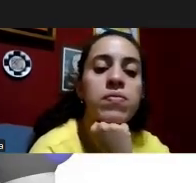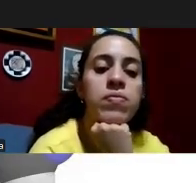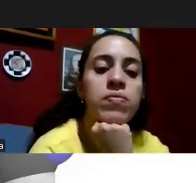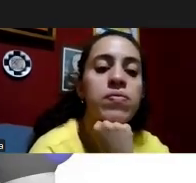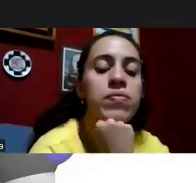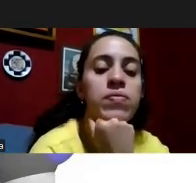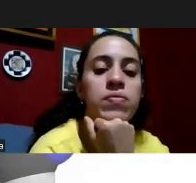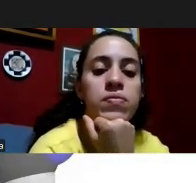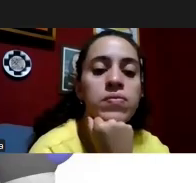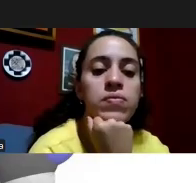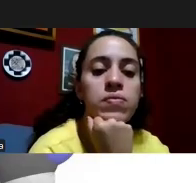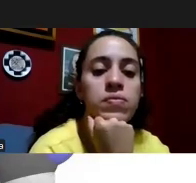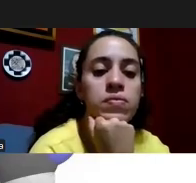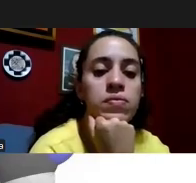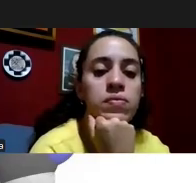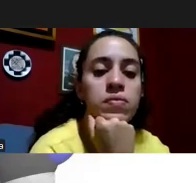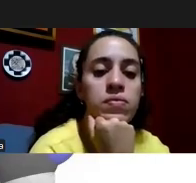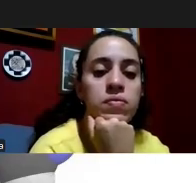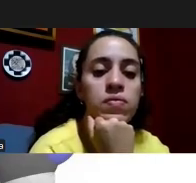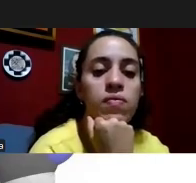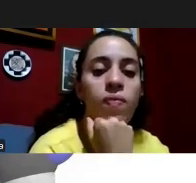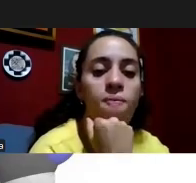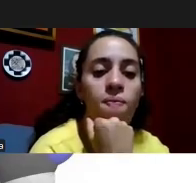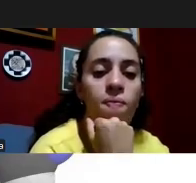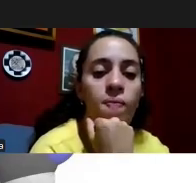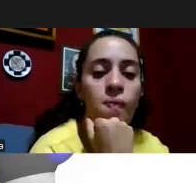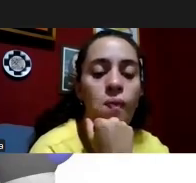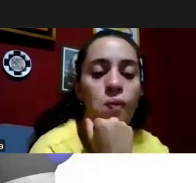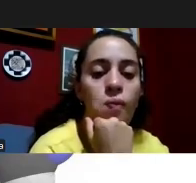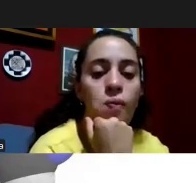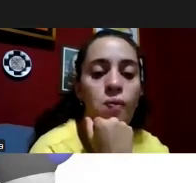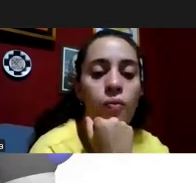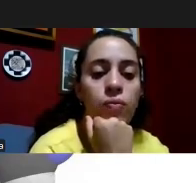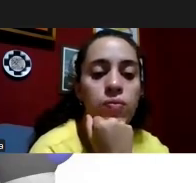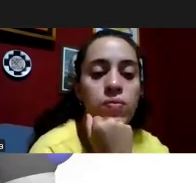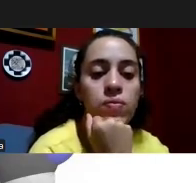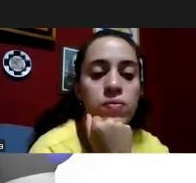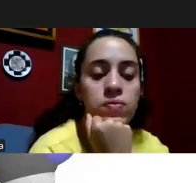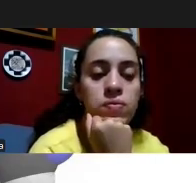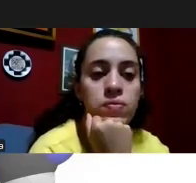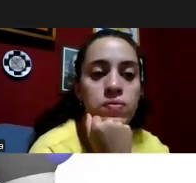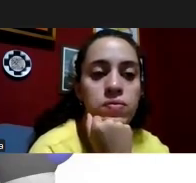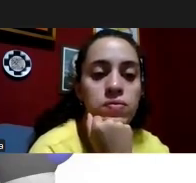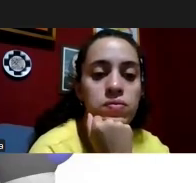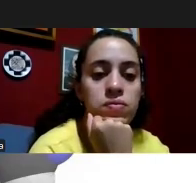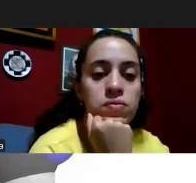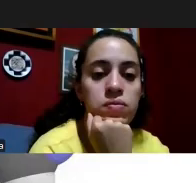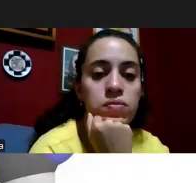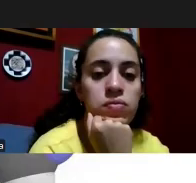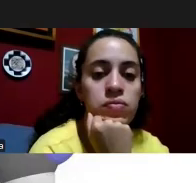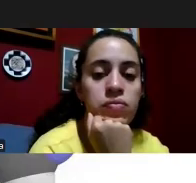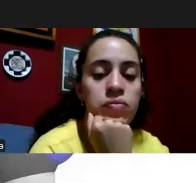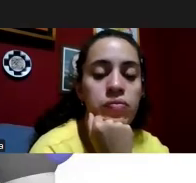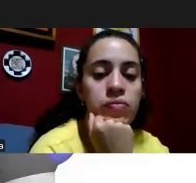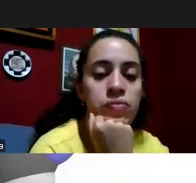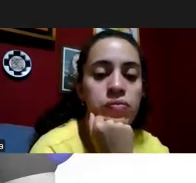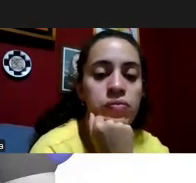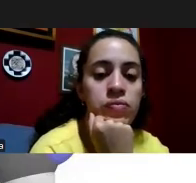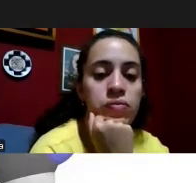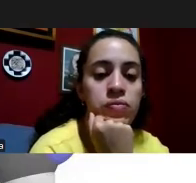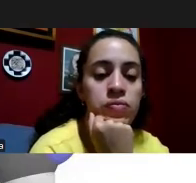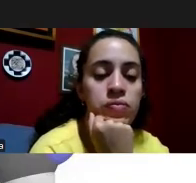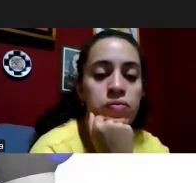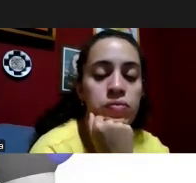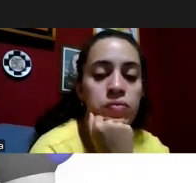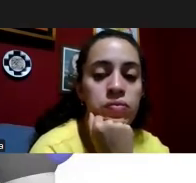cheio de medicação, cheio de coisas instituídas, a gente não tem autonomia para remover, mas é importante conversar com um colega que